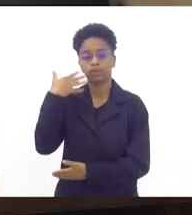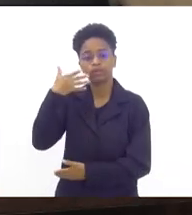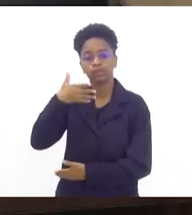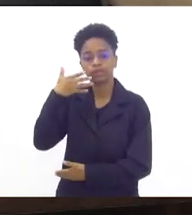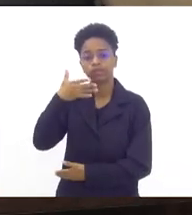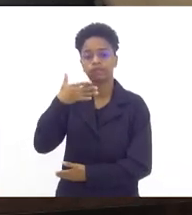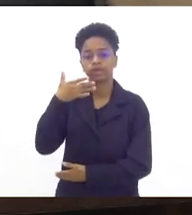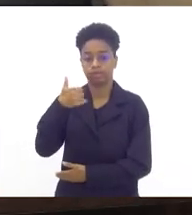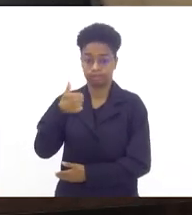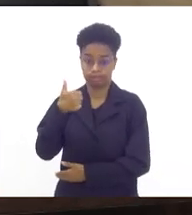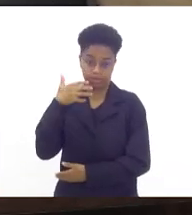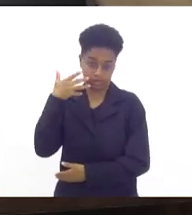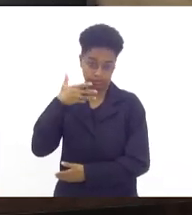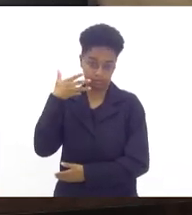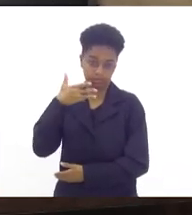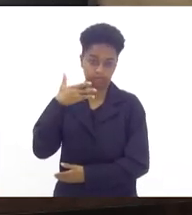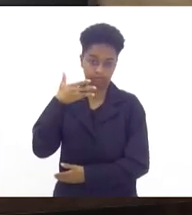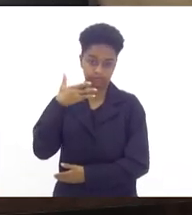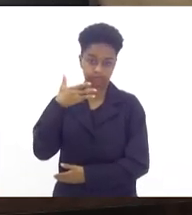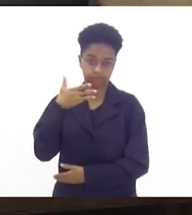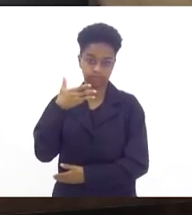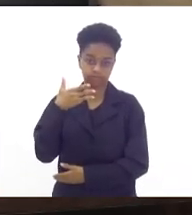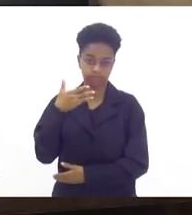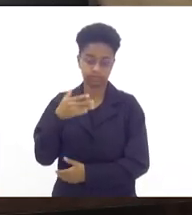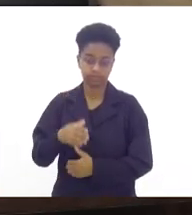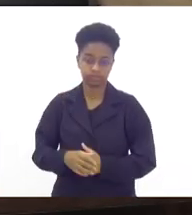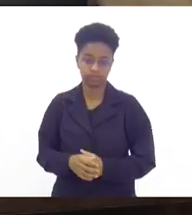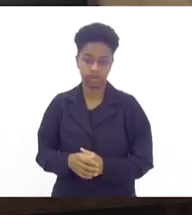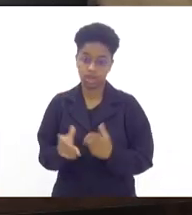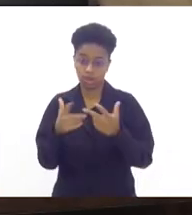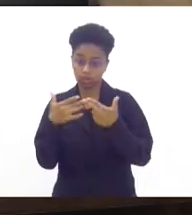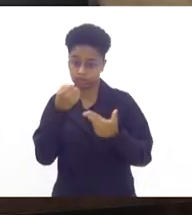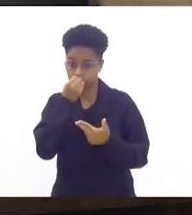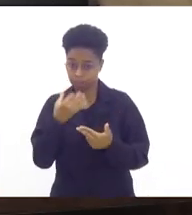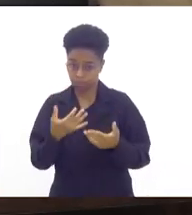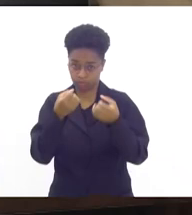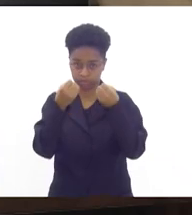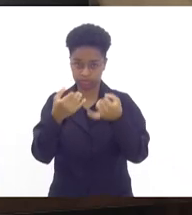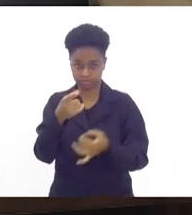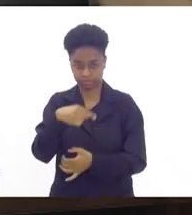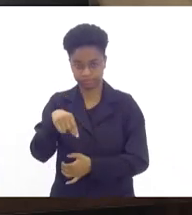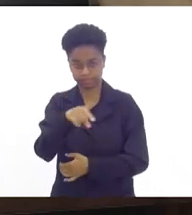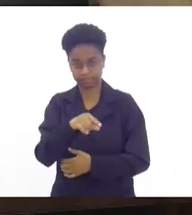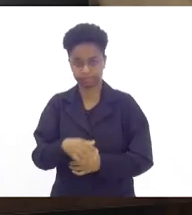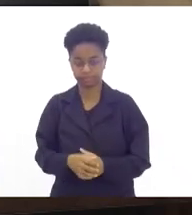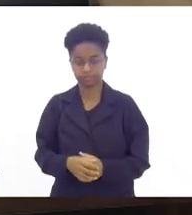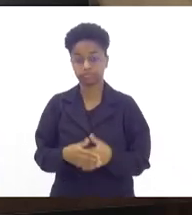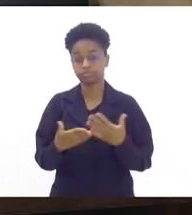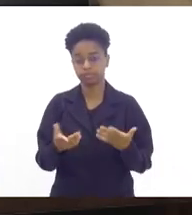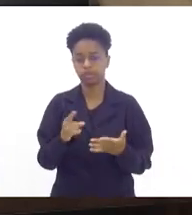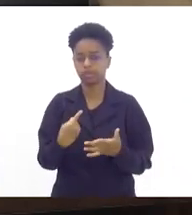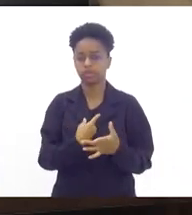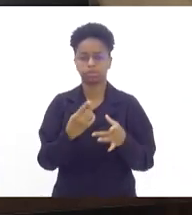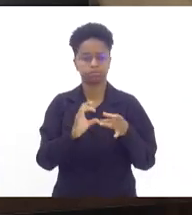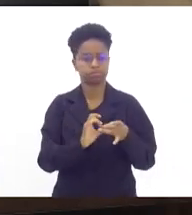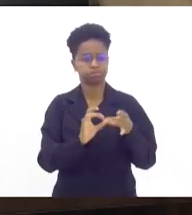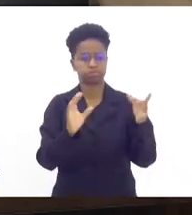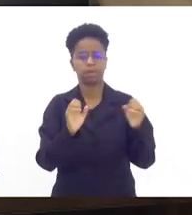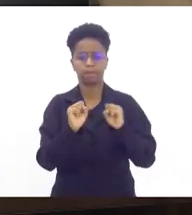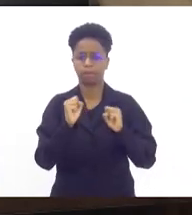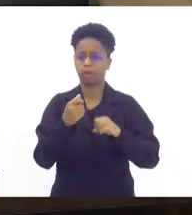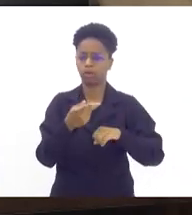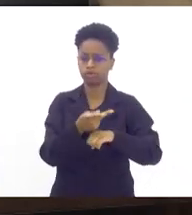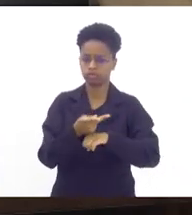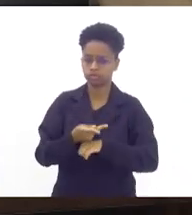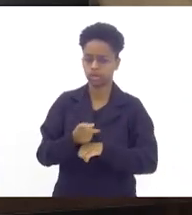minha primeira fala do lado bom né como se tem agora né então estamos de portas abertas anatox coloca